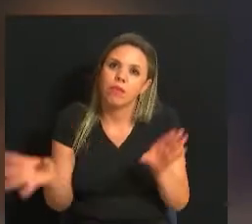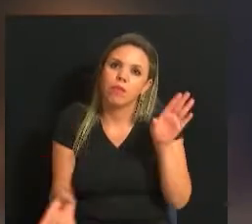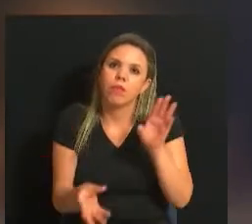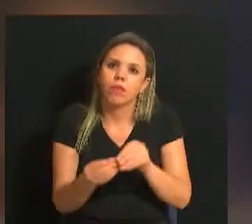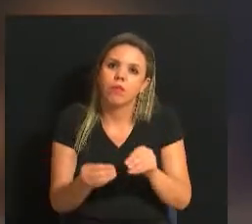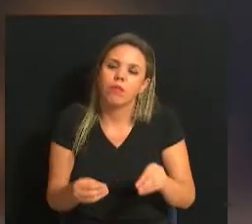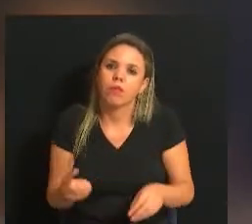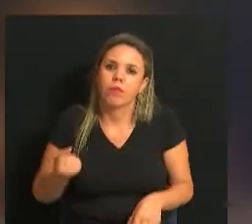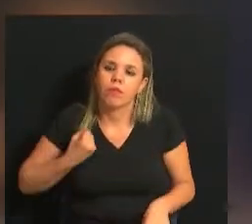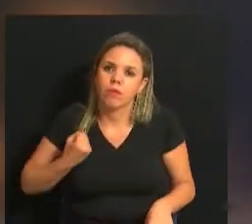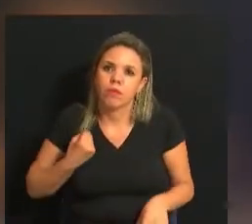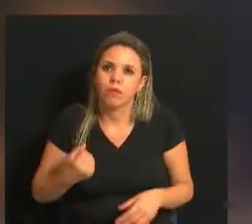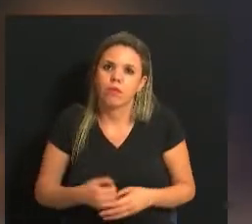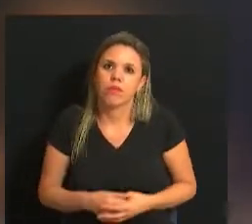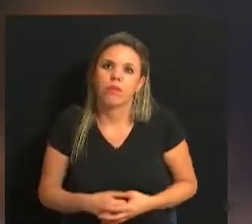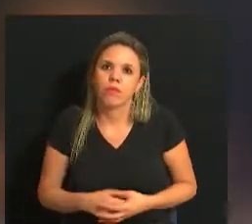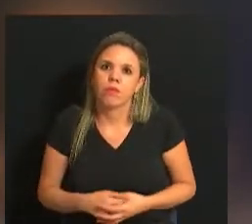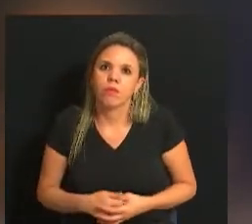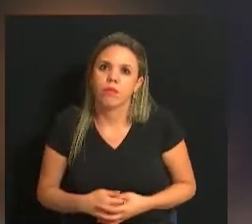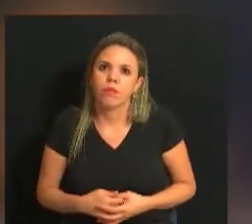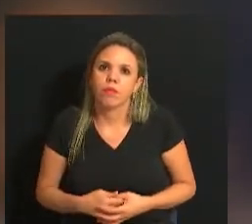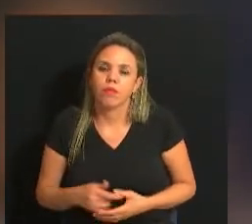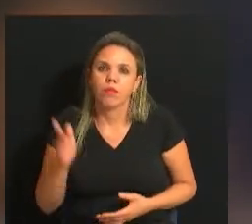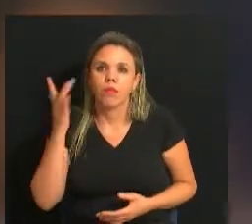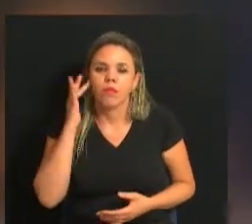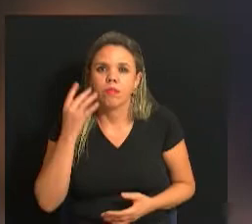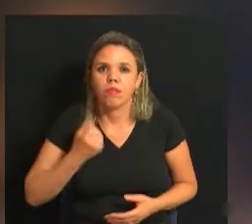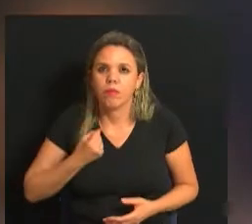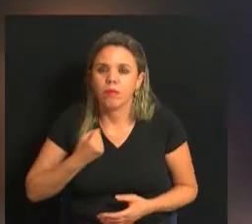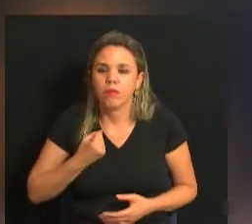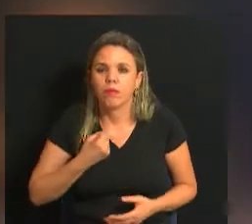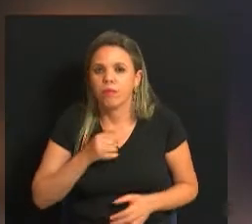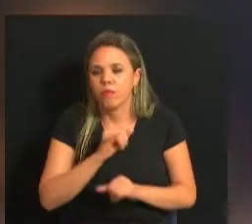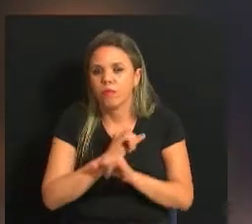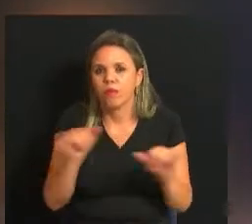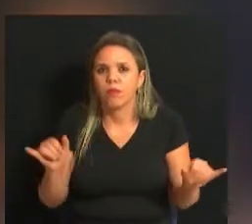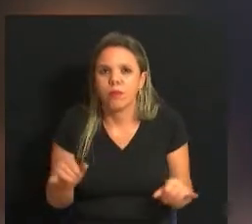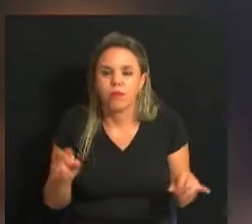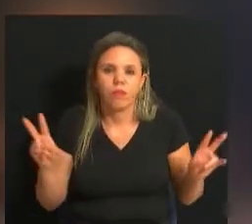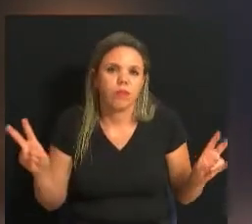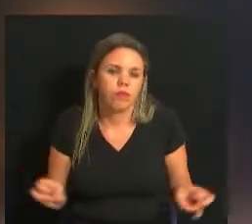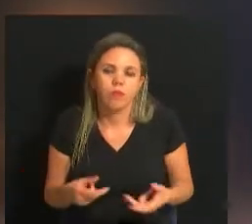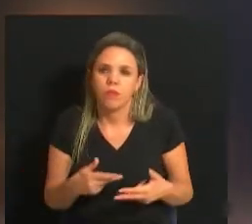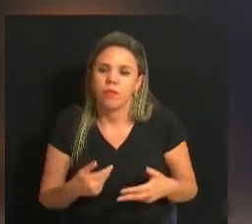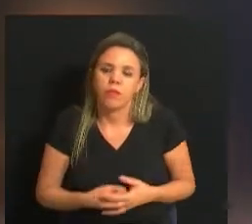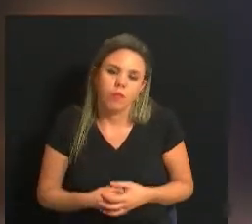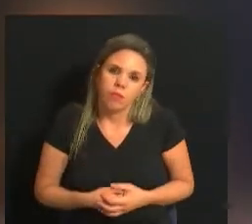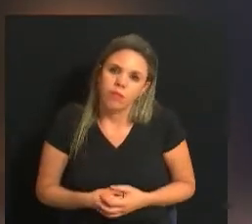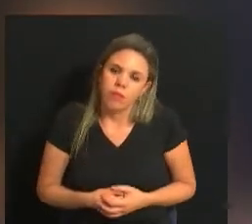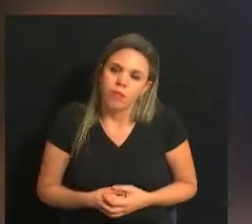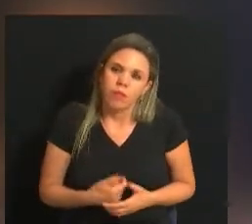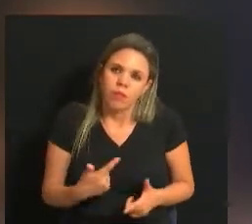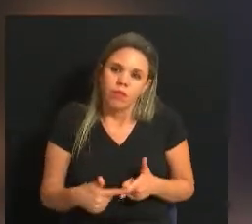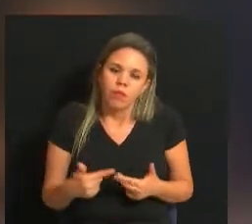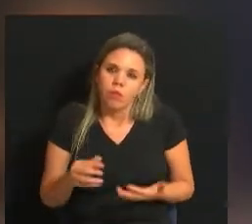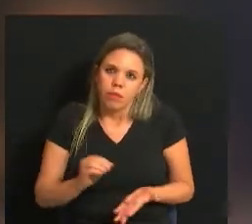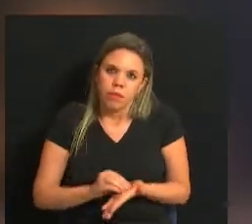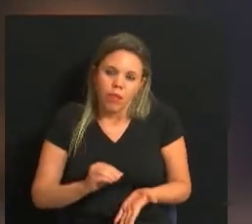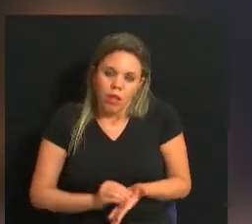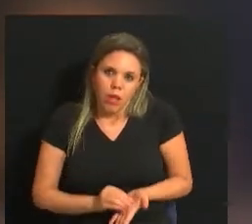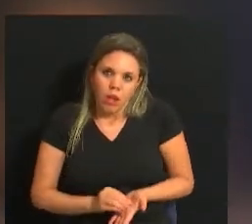os números, porque eu acho que os números dizem bastante sobre algumas lacunas existentes